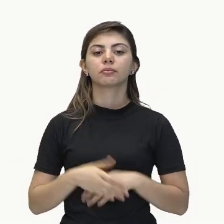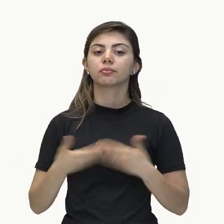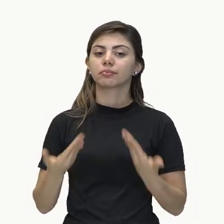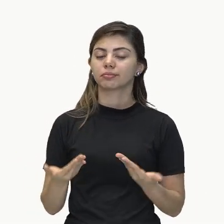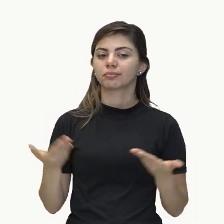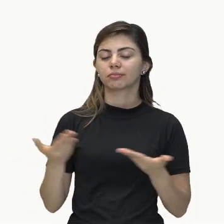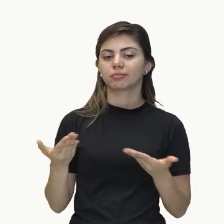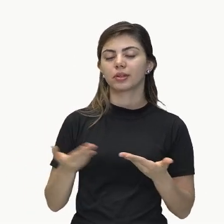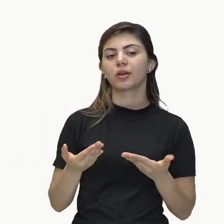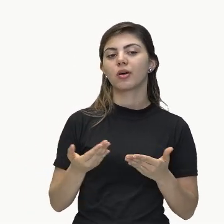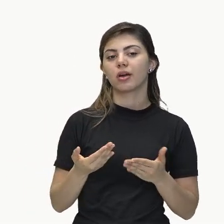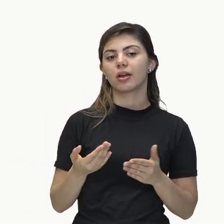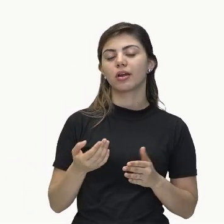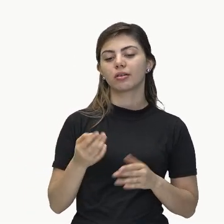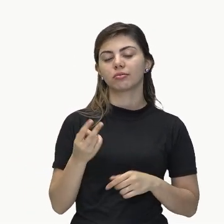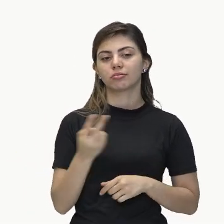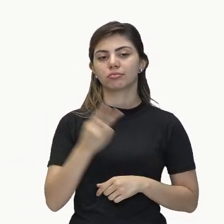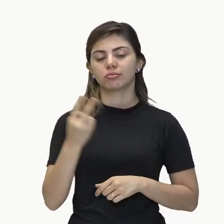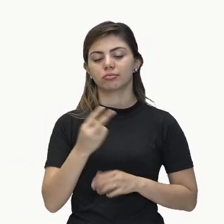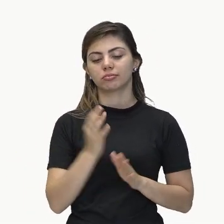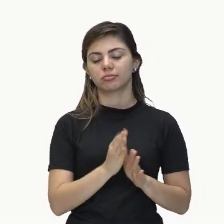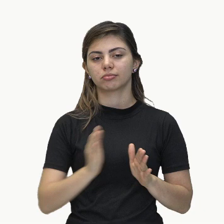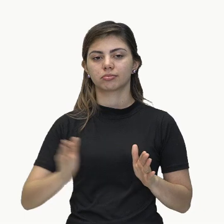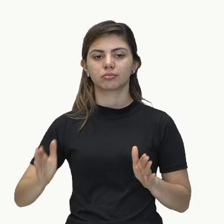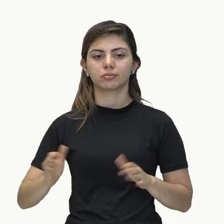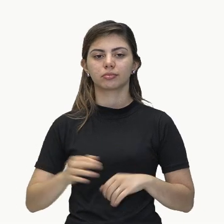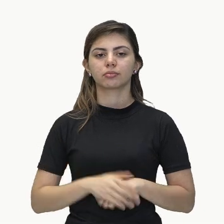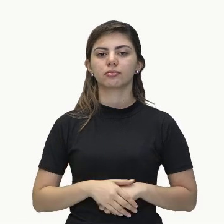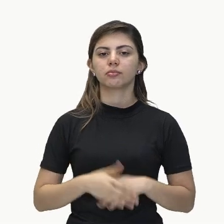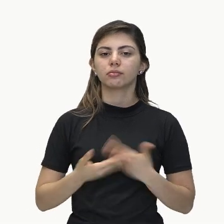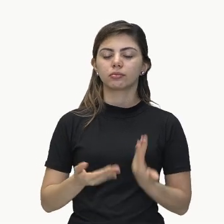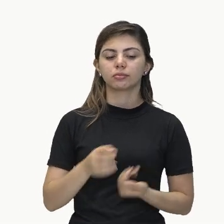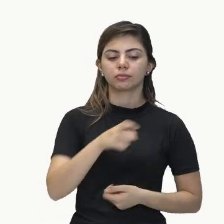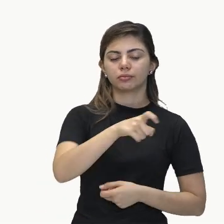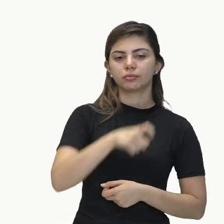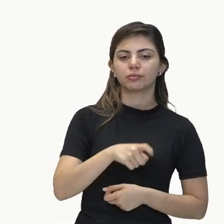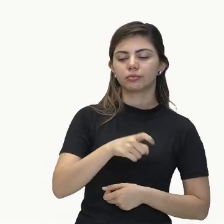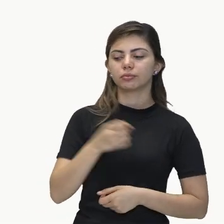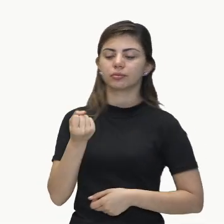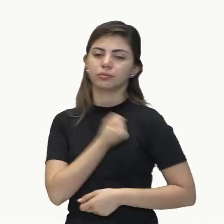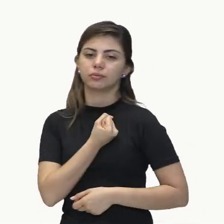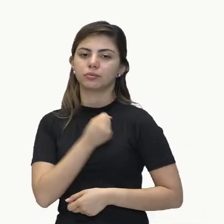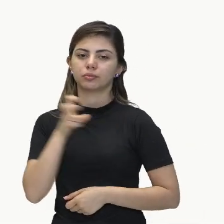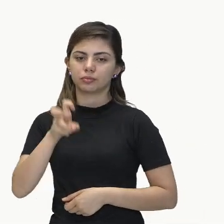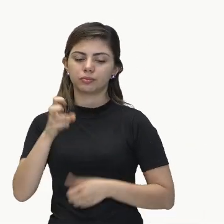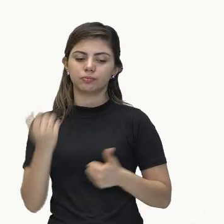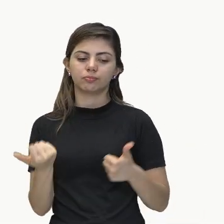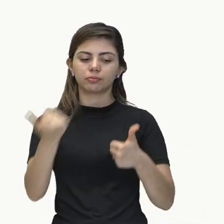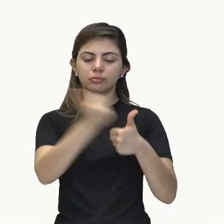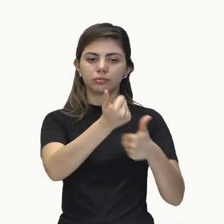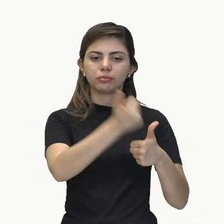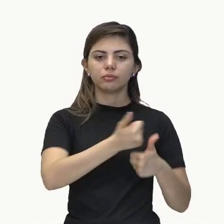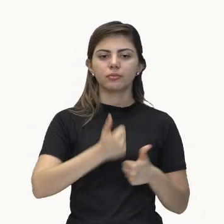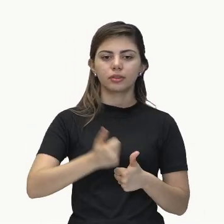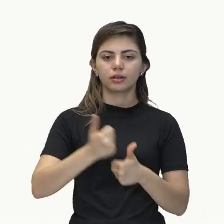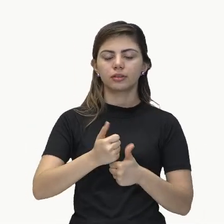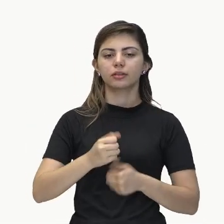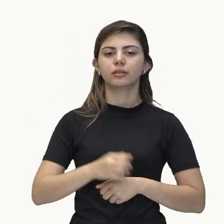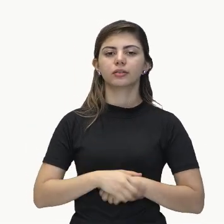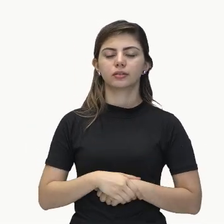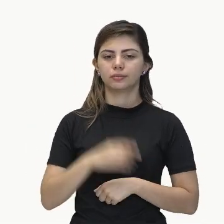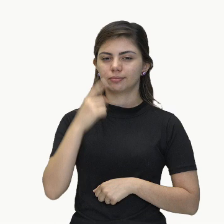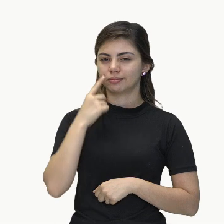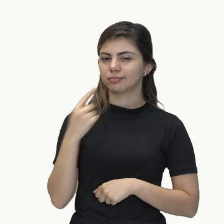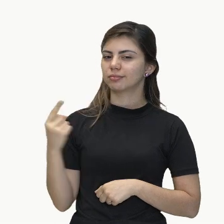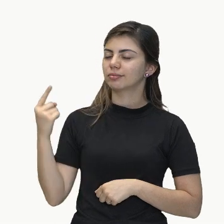segundo passo. Substituindo x por 5. Por quê? Porque lá no meu resultado eu cheguei em x igual